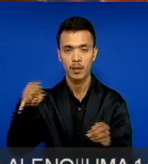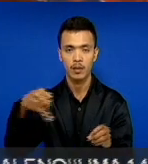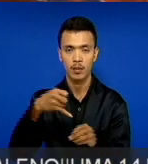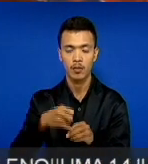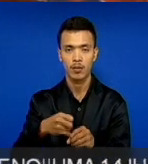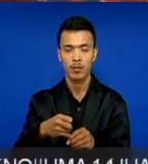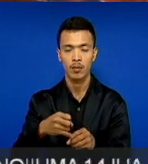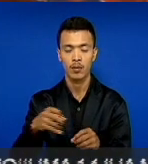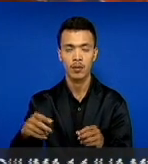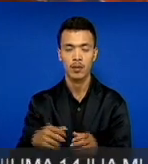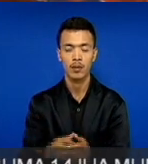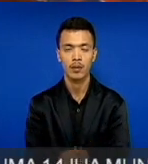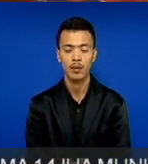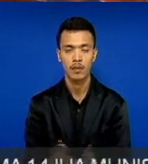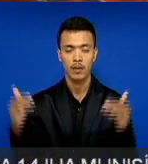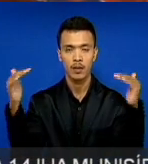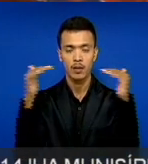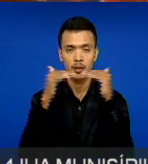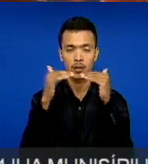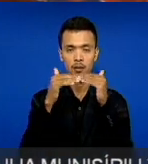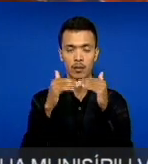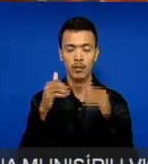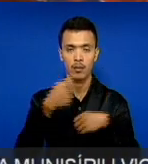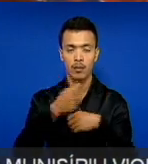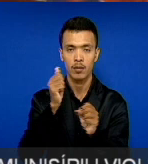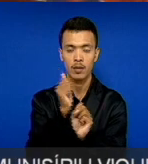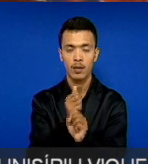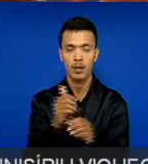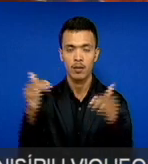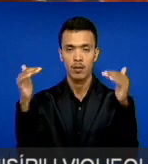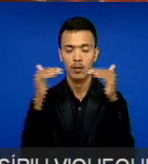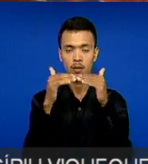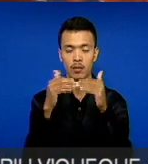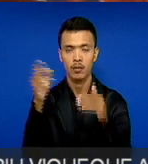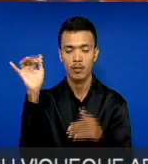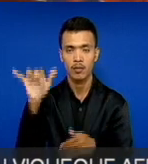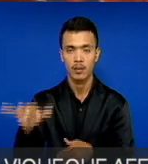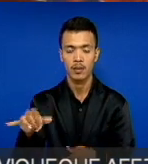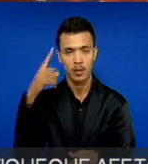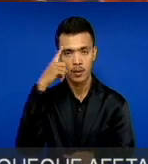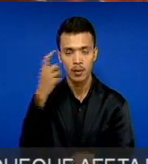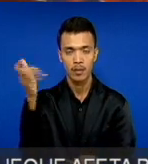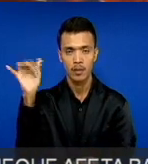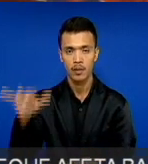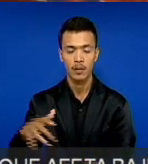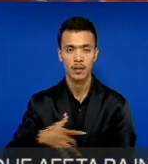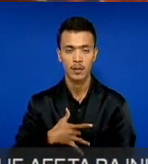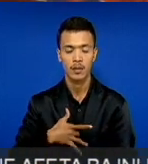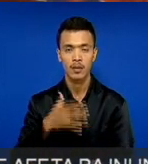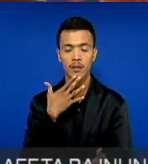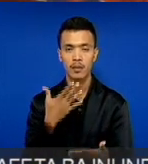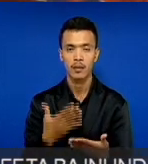a partir dos políticos, se encontro, se conferência, reunião, também se sentiria a